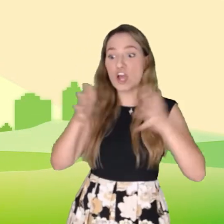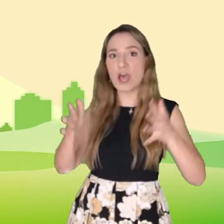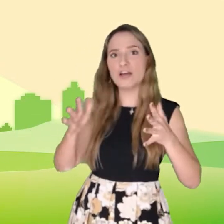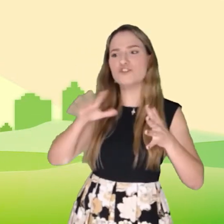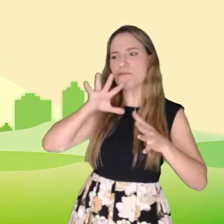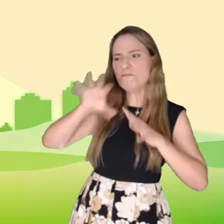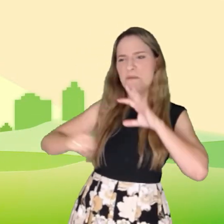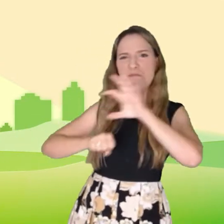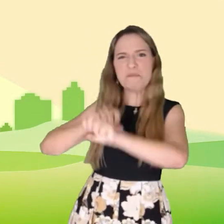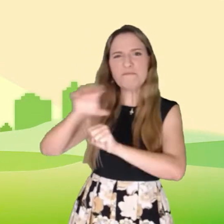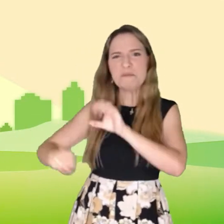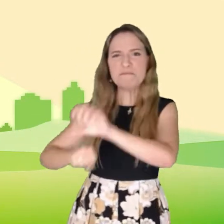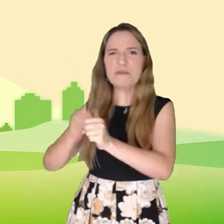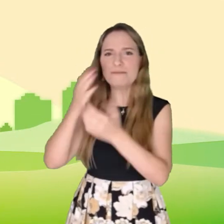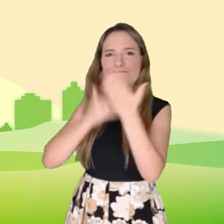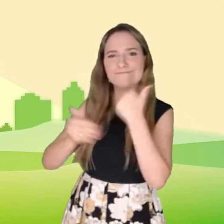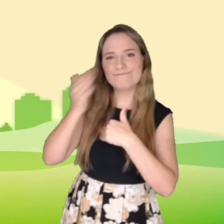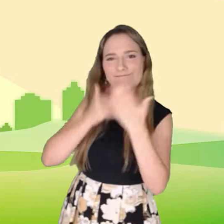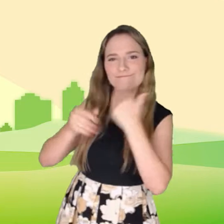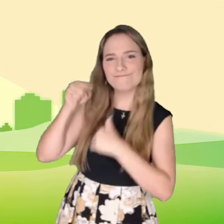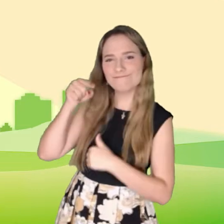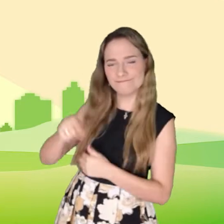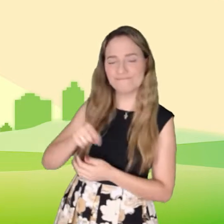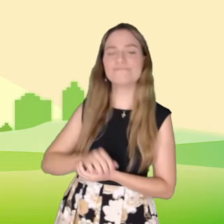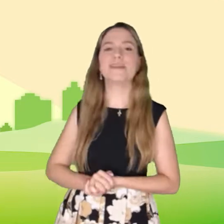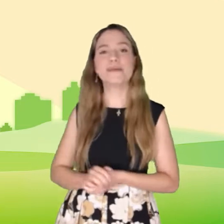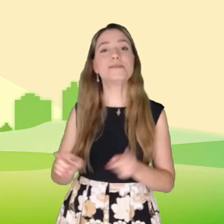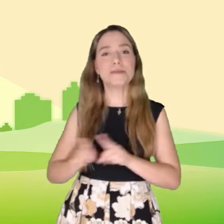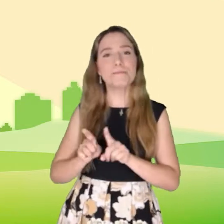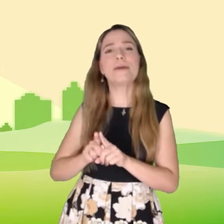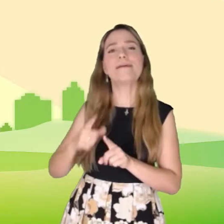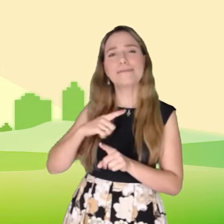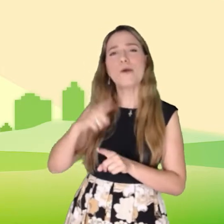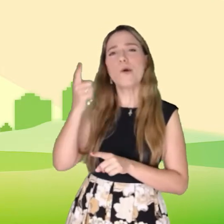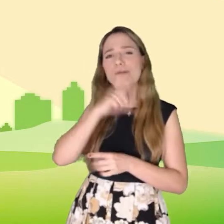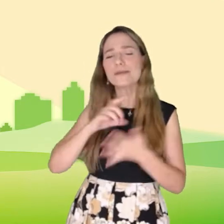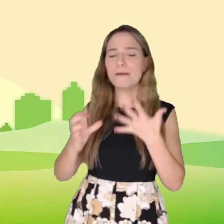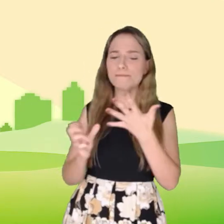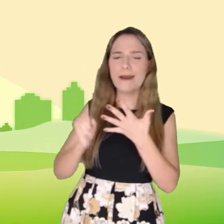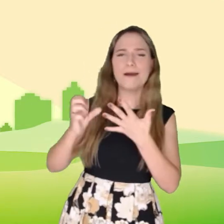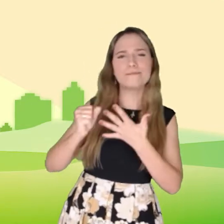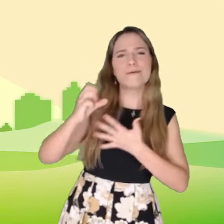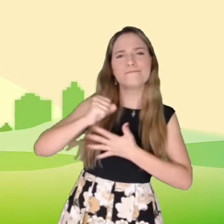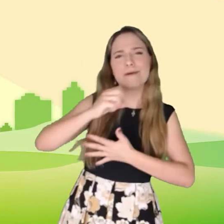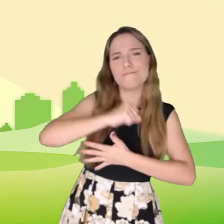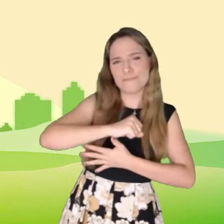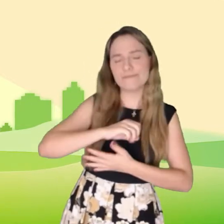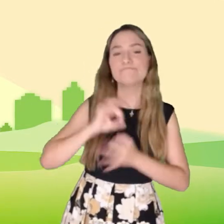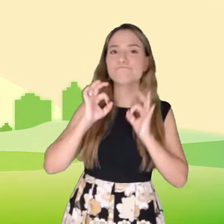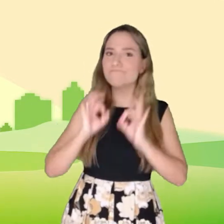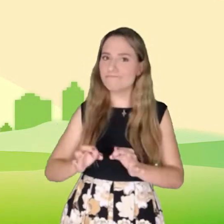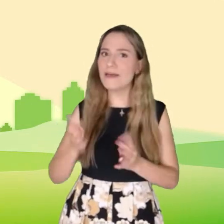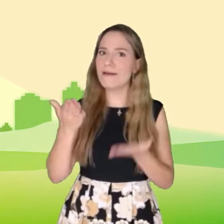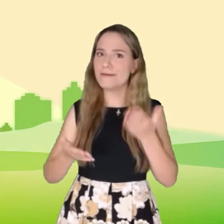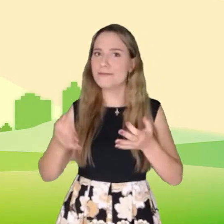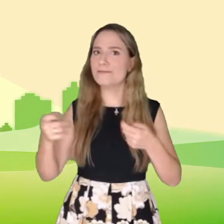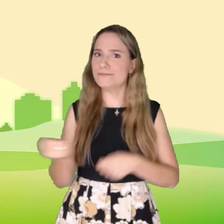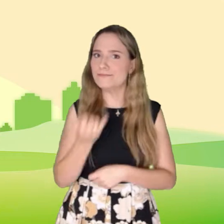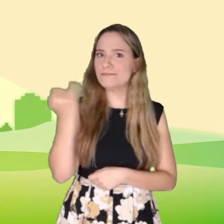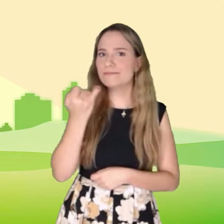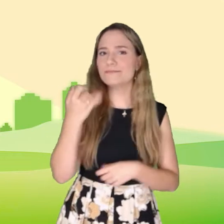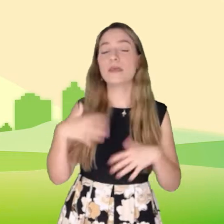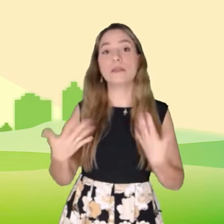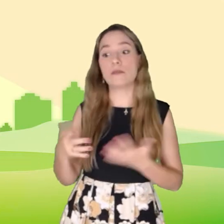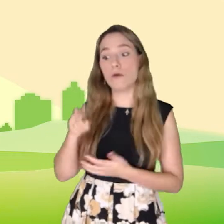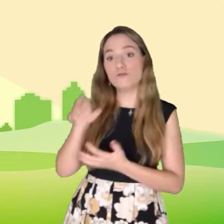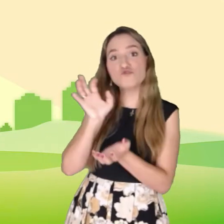para os peixes maiores e assim por diante na cadeia alimentar. Então, deixar os jacarés em seu